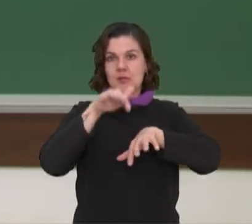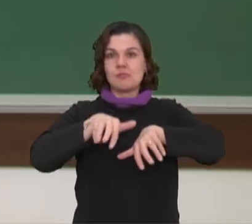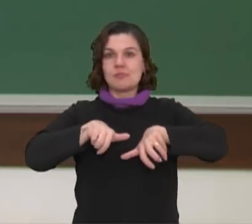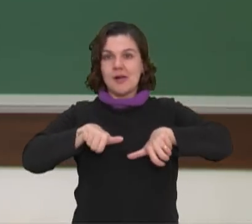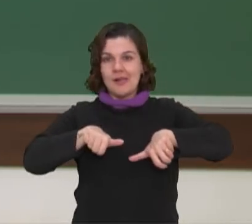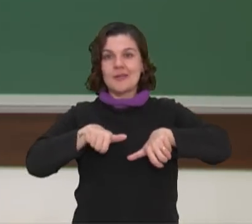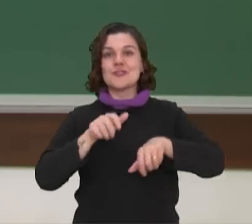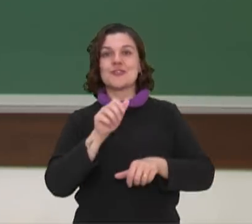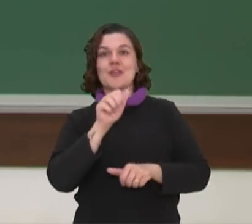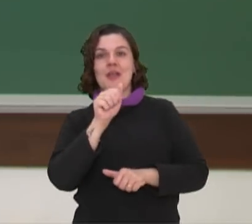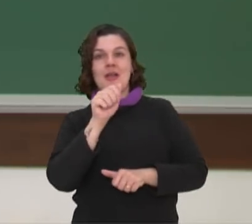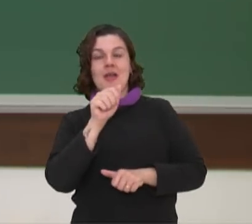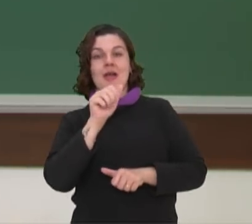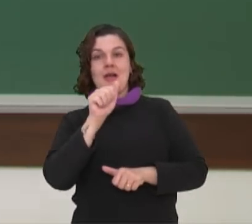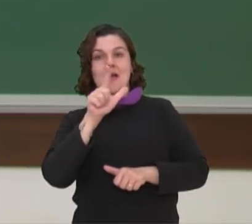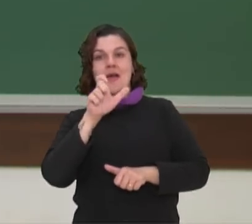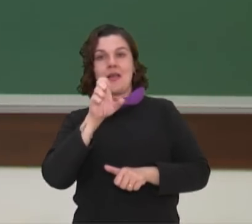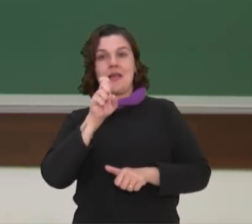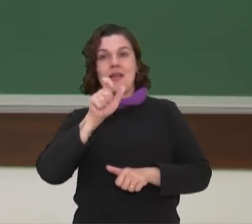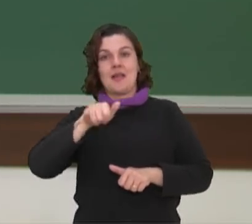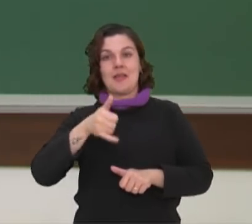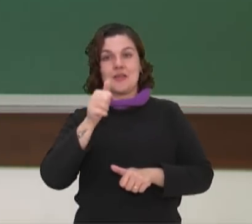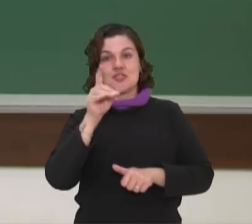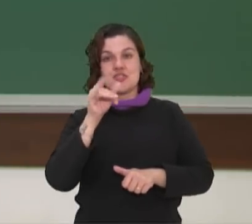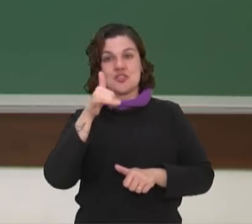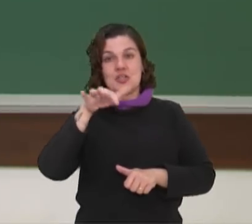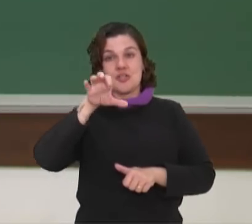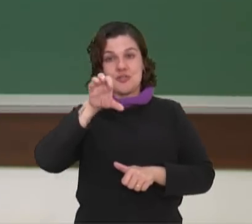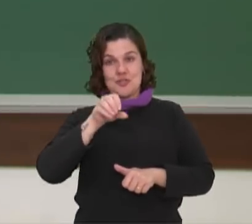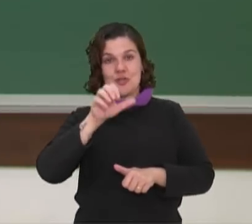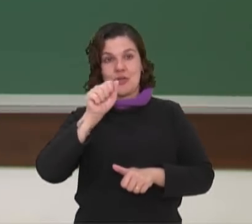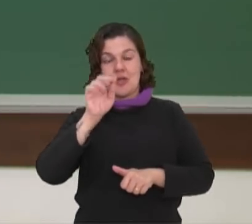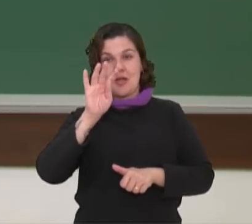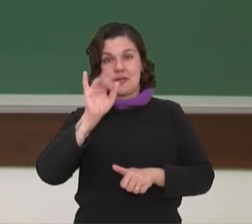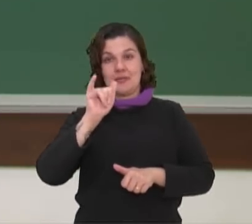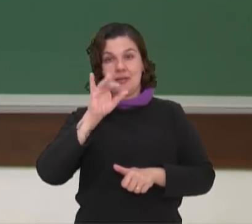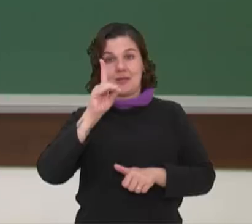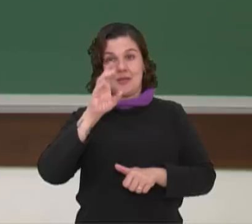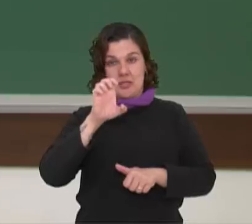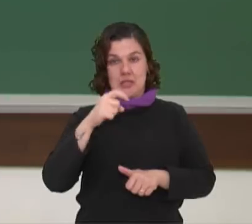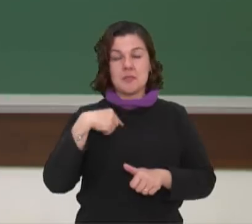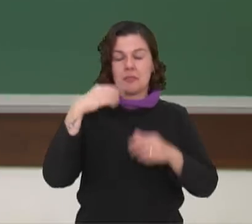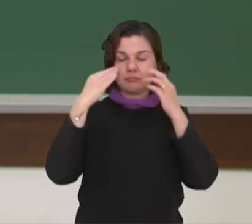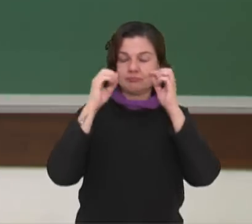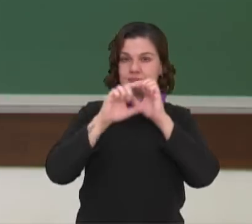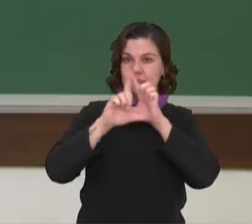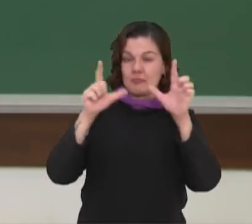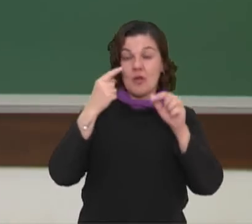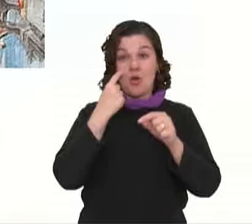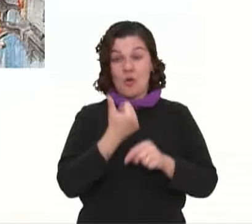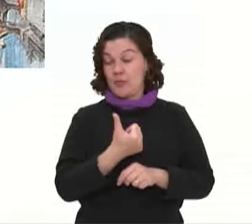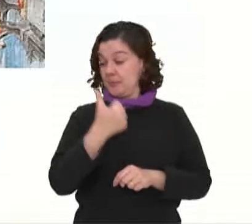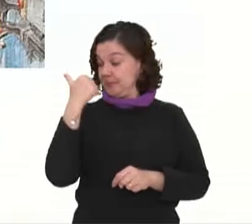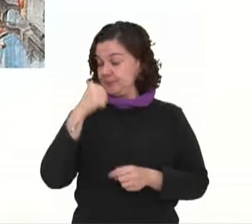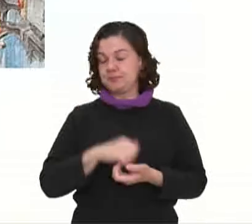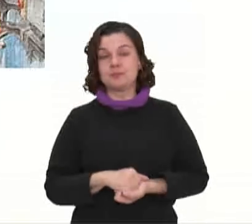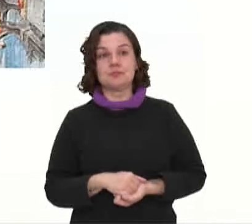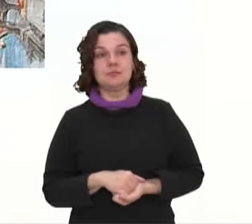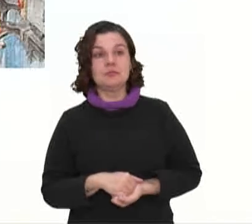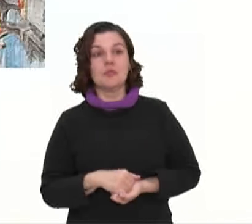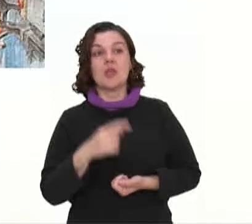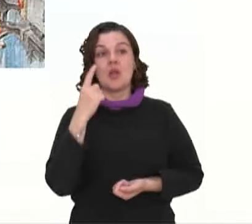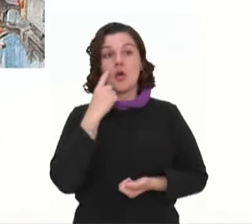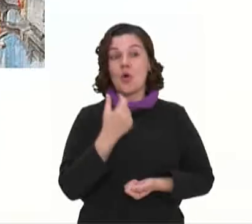Ataíde, muito famosos. Nas aulas de artes você já viu sobre eles. Para você entender melhor o que a gente está falando, essa imagem mostra